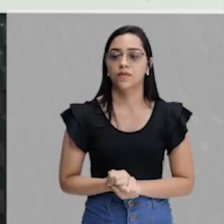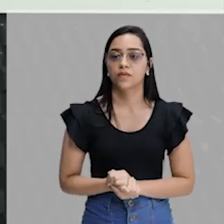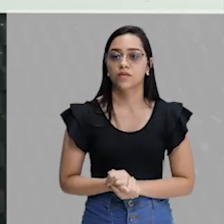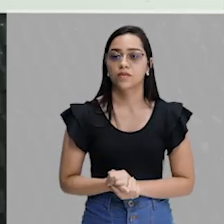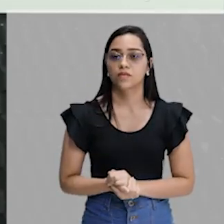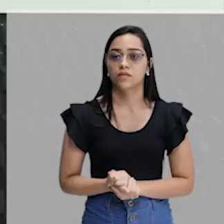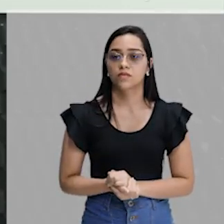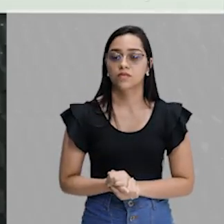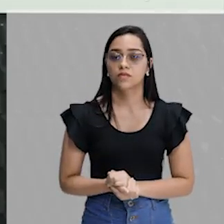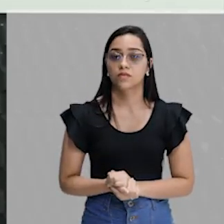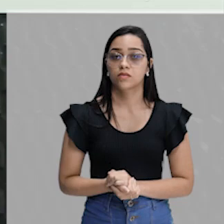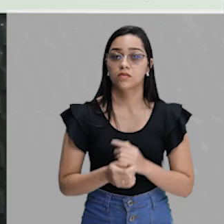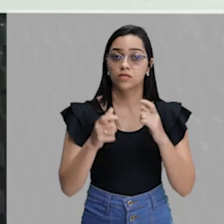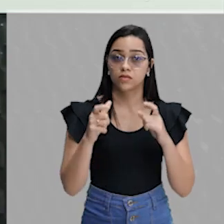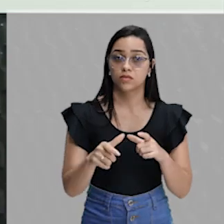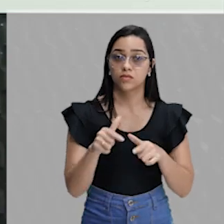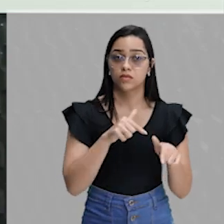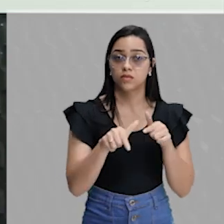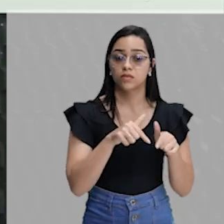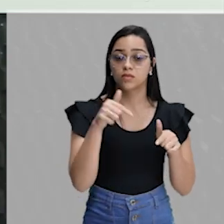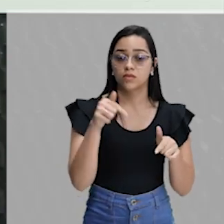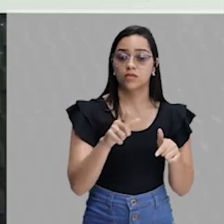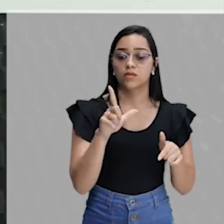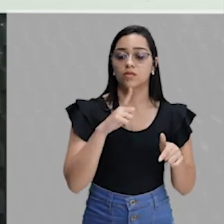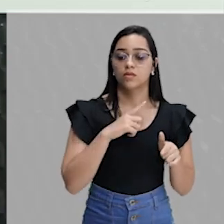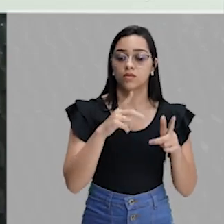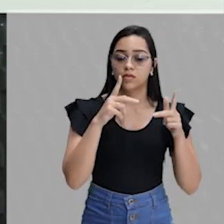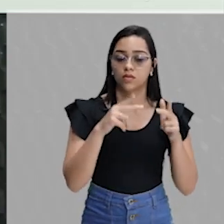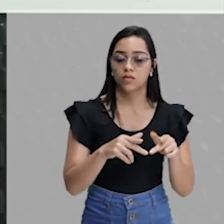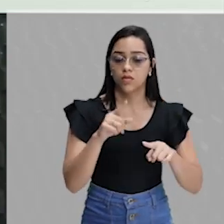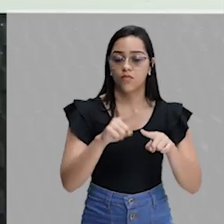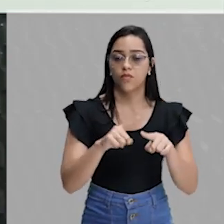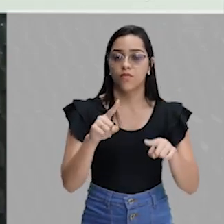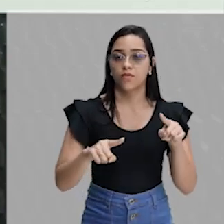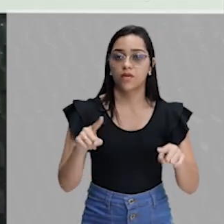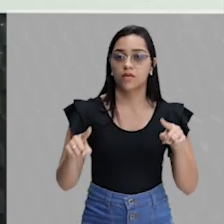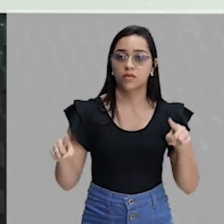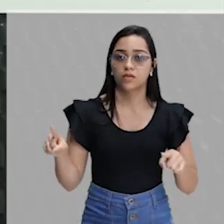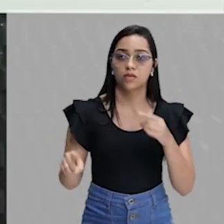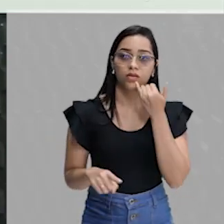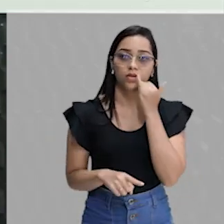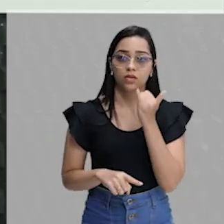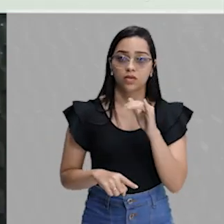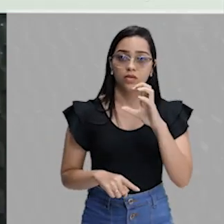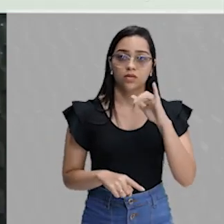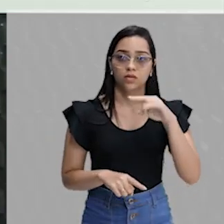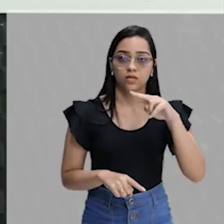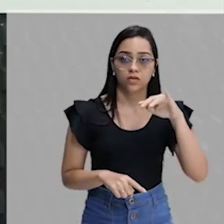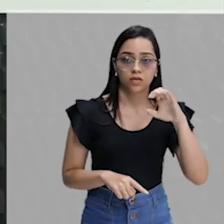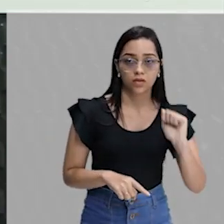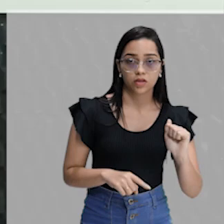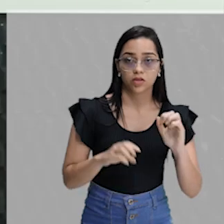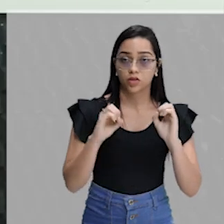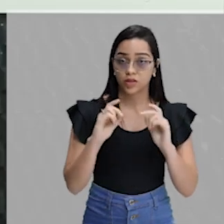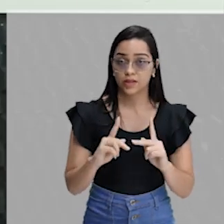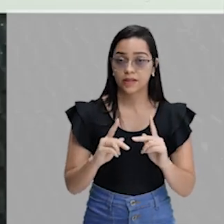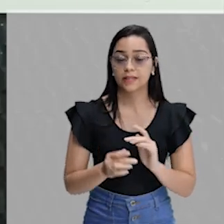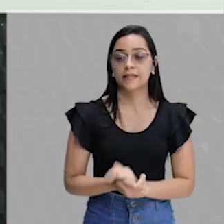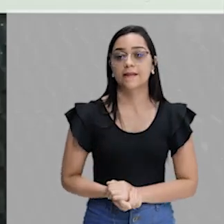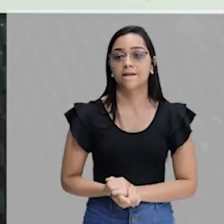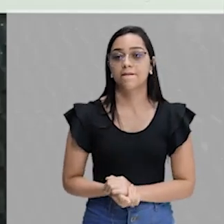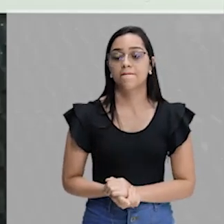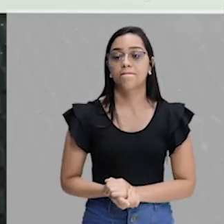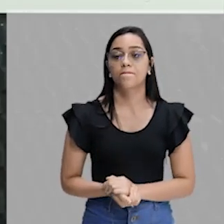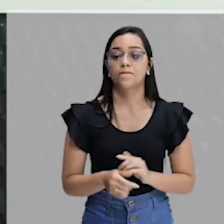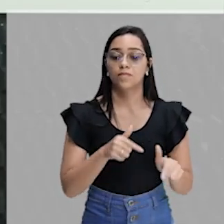trabalho, onde o trabalho ele é igual à variação da energia cinética, ok?